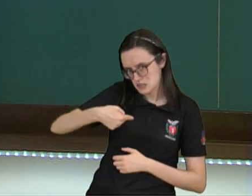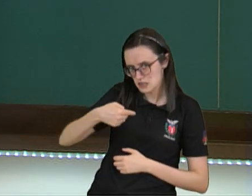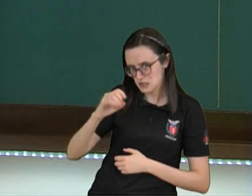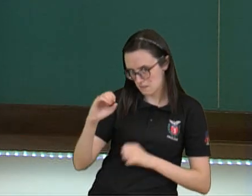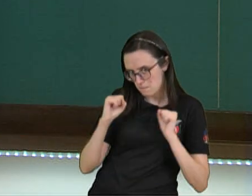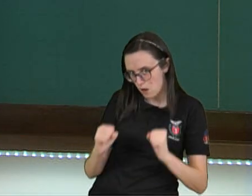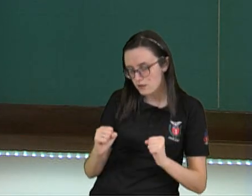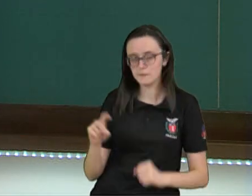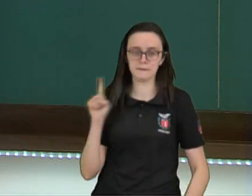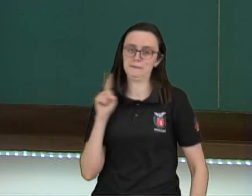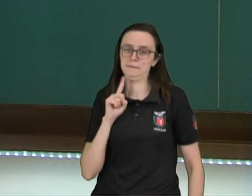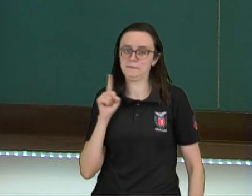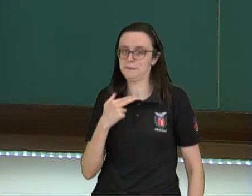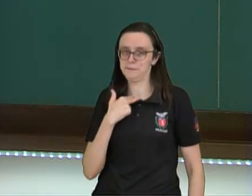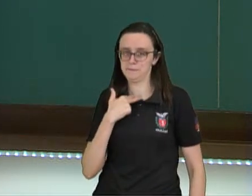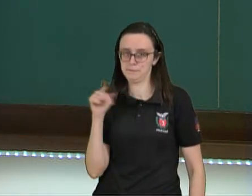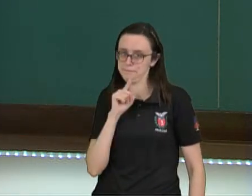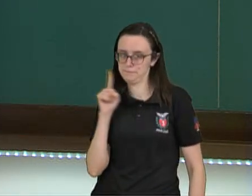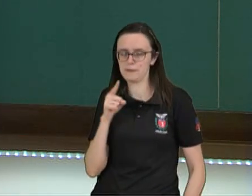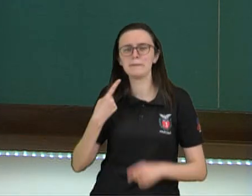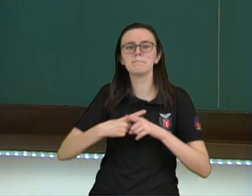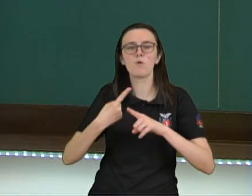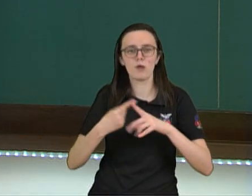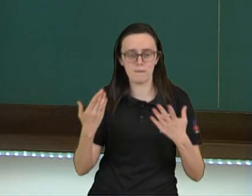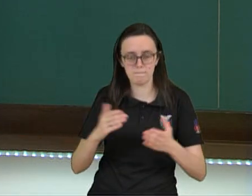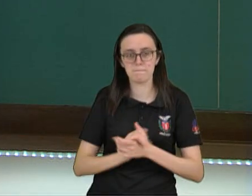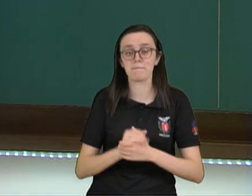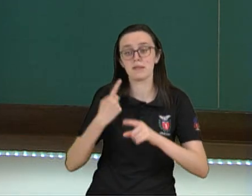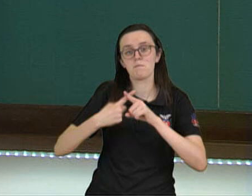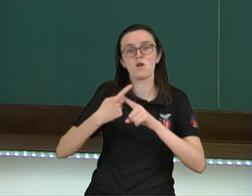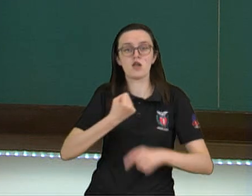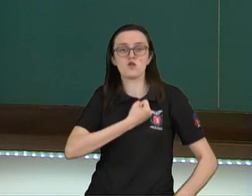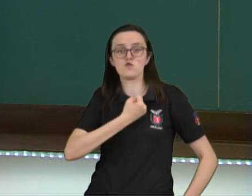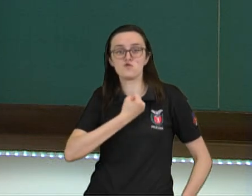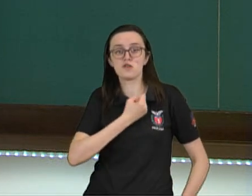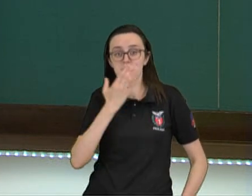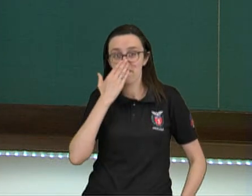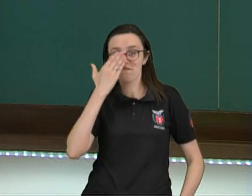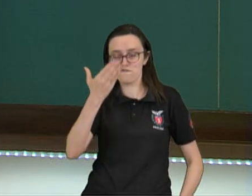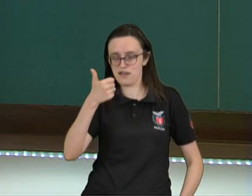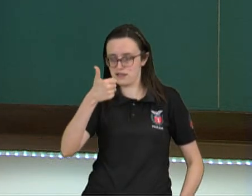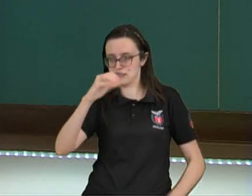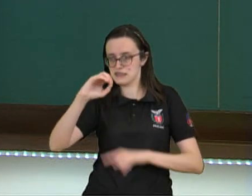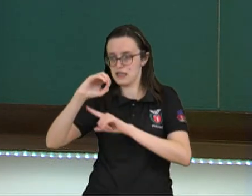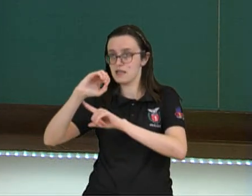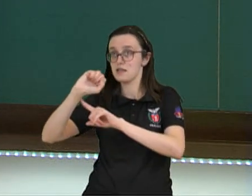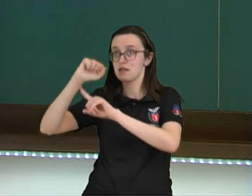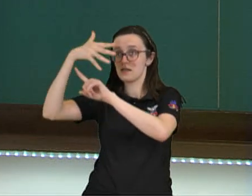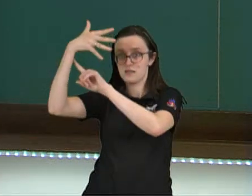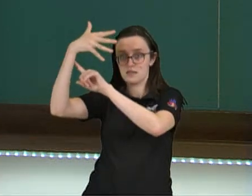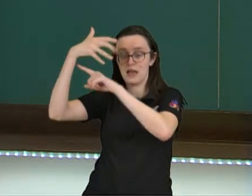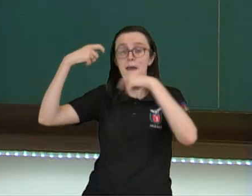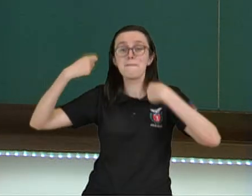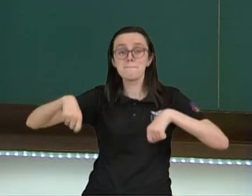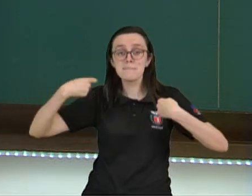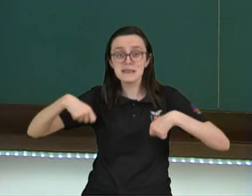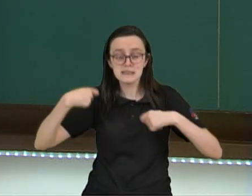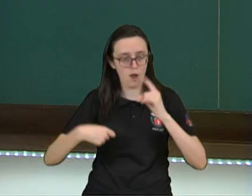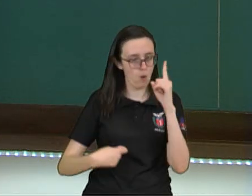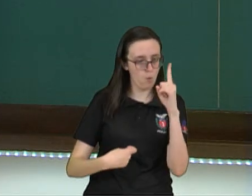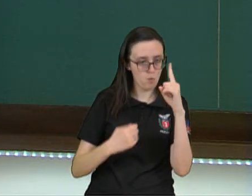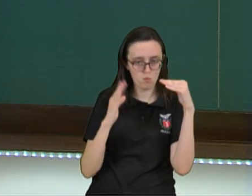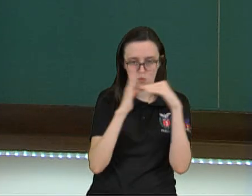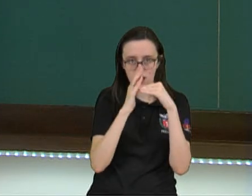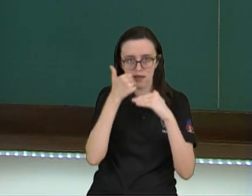23? Não pode. Por quê? O número que fica na frente da potência de 10, ele tem que ser entre 1